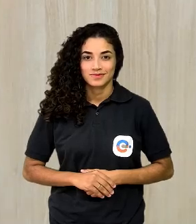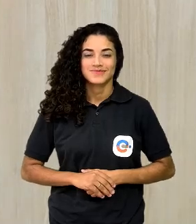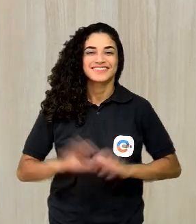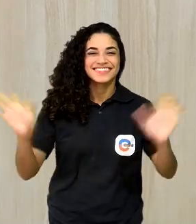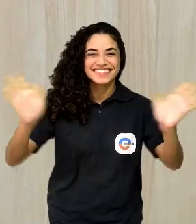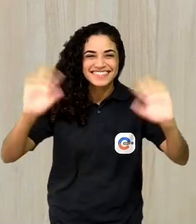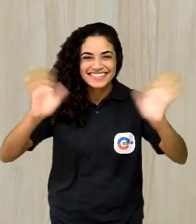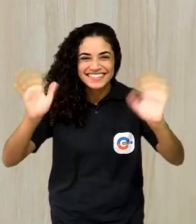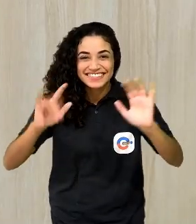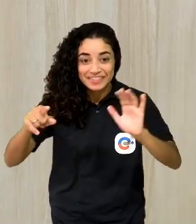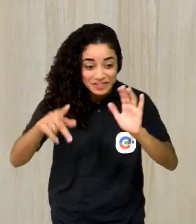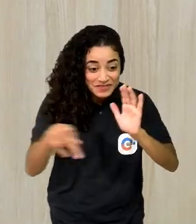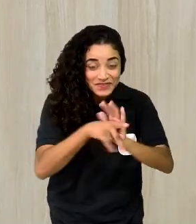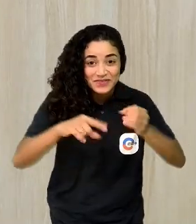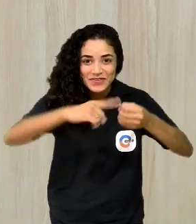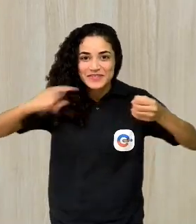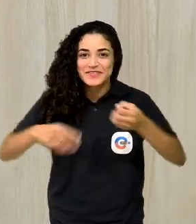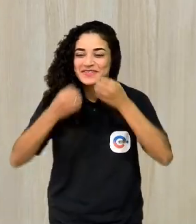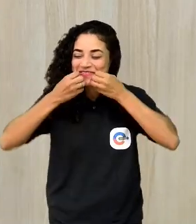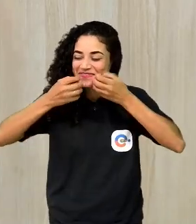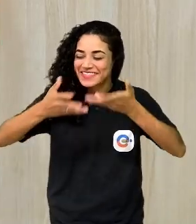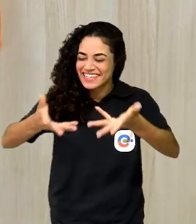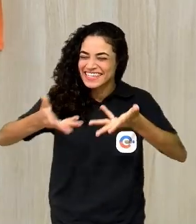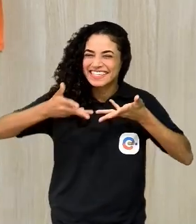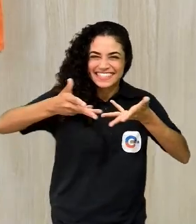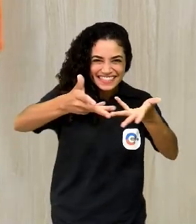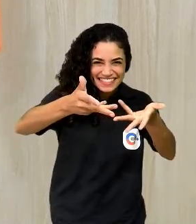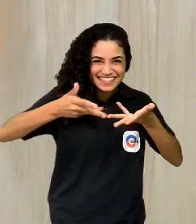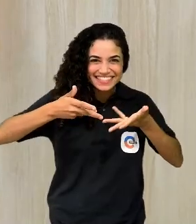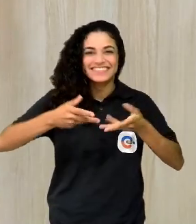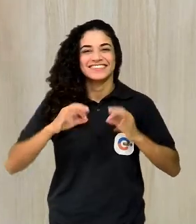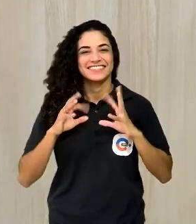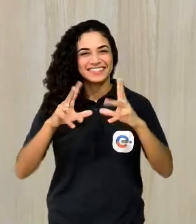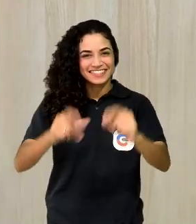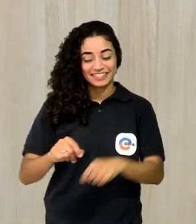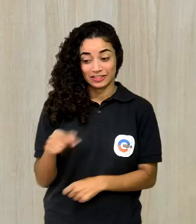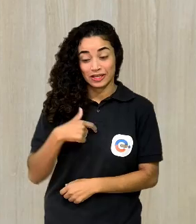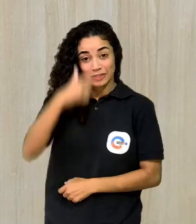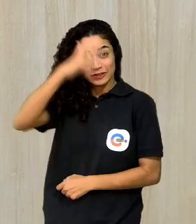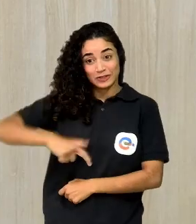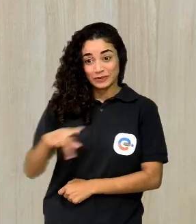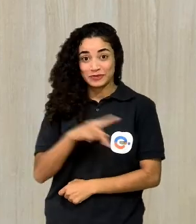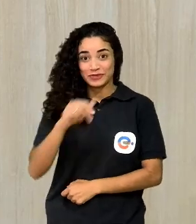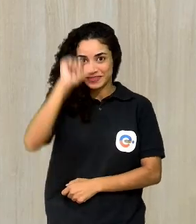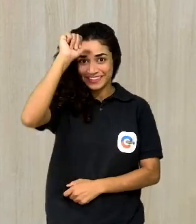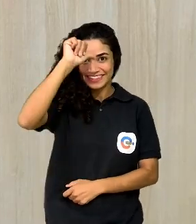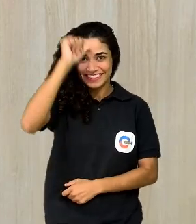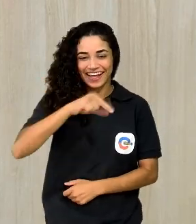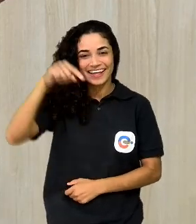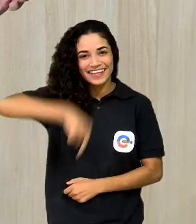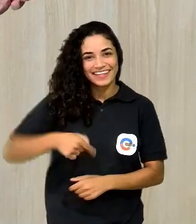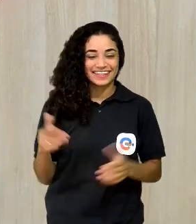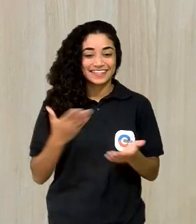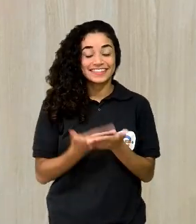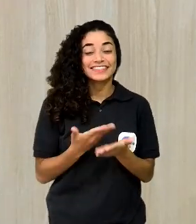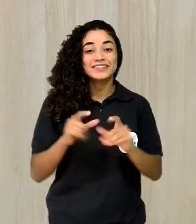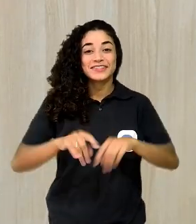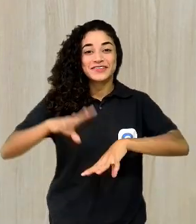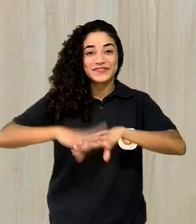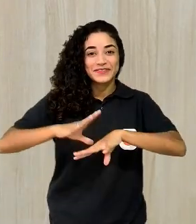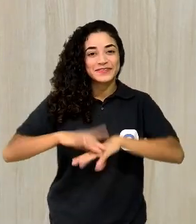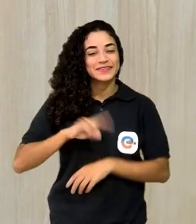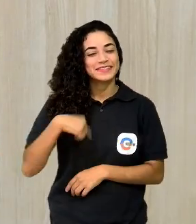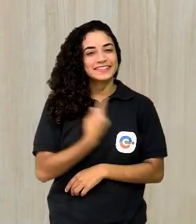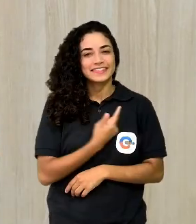Fala, galerinha do Onda Tech, sejam todos muito bem-vindos. Professor Wellington Moura com mais uma aula de matemática para a gente